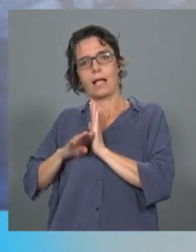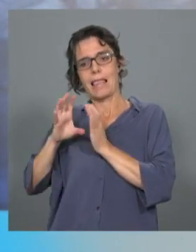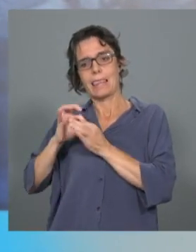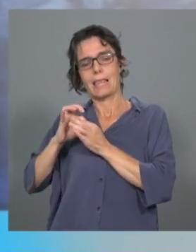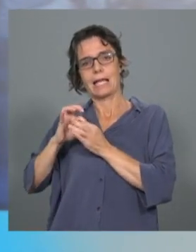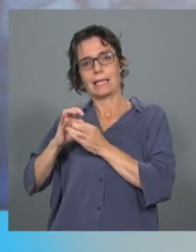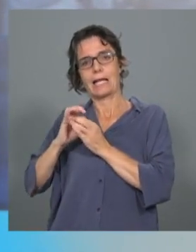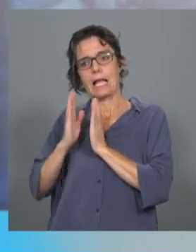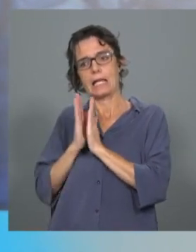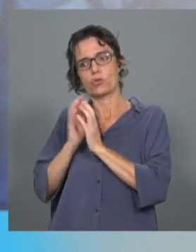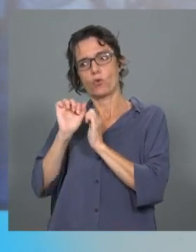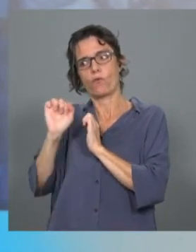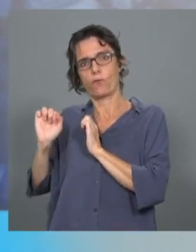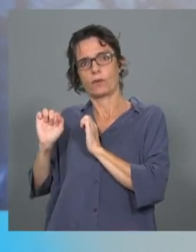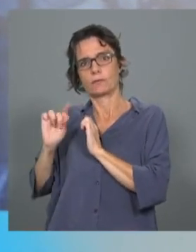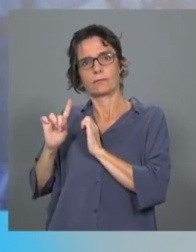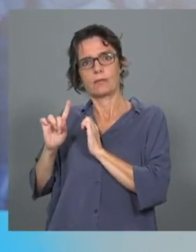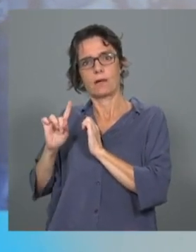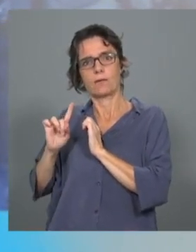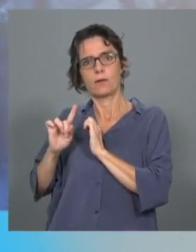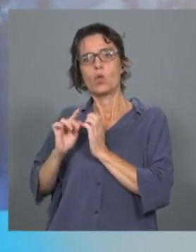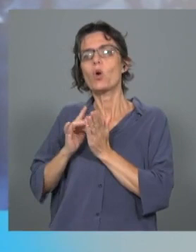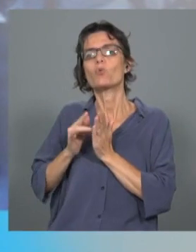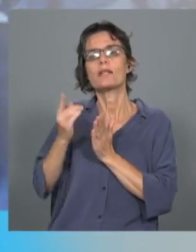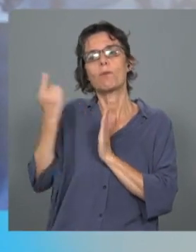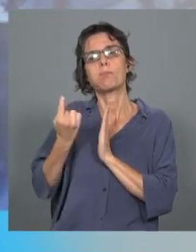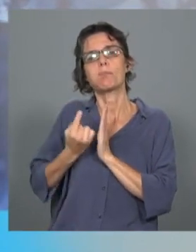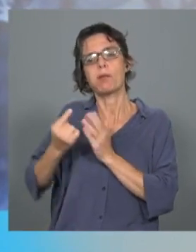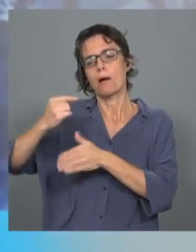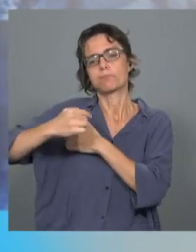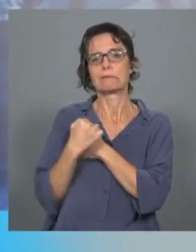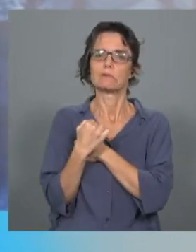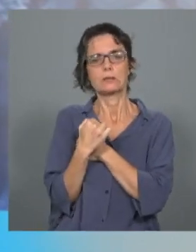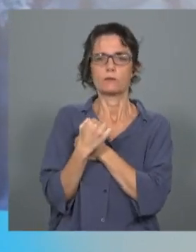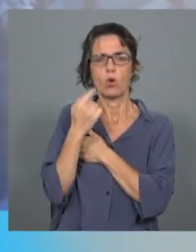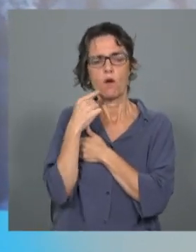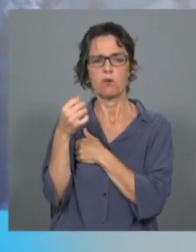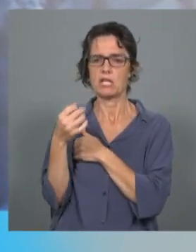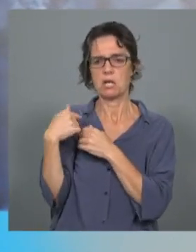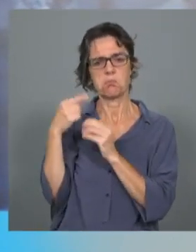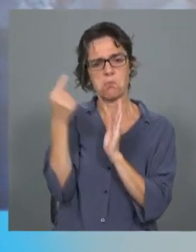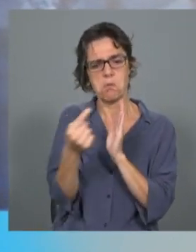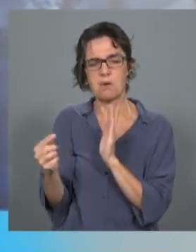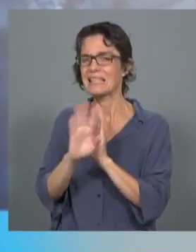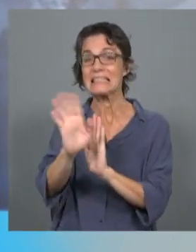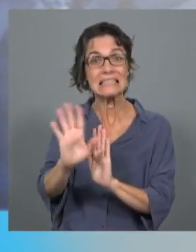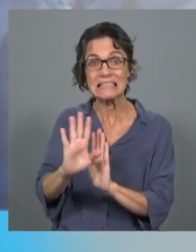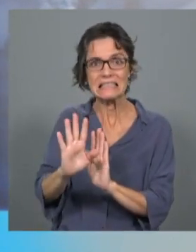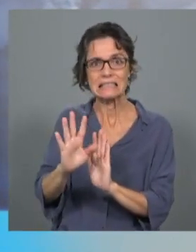pré-definido. E vamos, com ele debaixo do braço, tentar impor ao outro o meu manual. De facto, as coisas assim não funcionam.